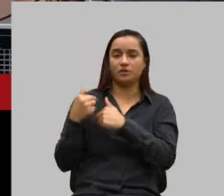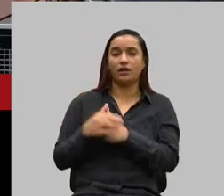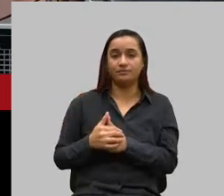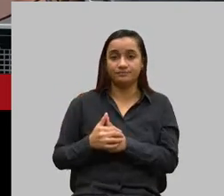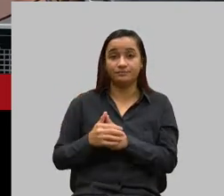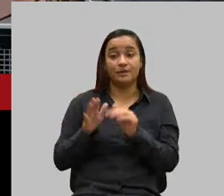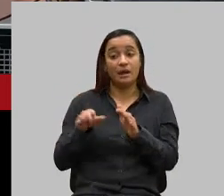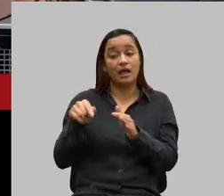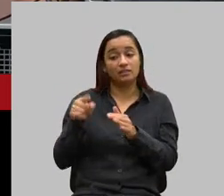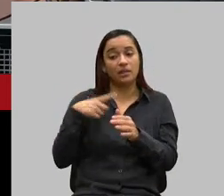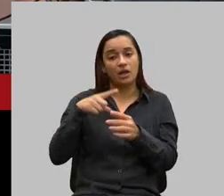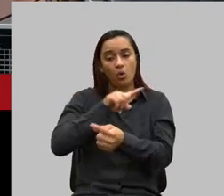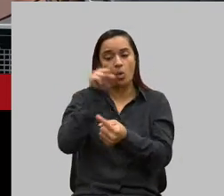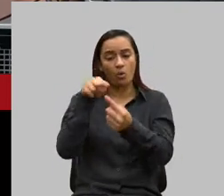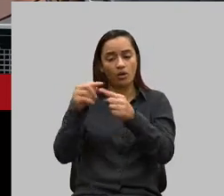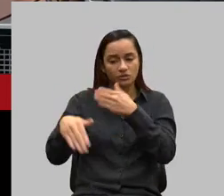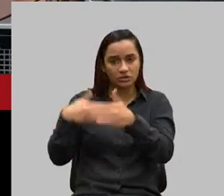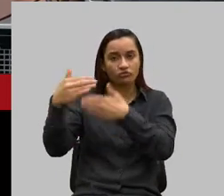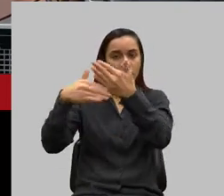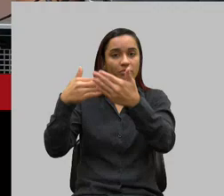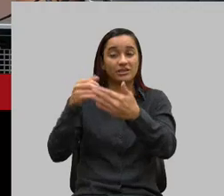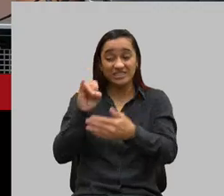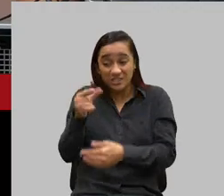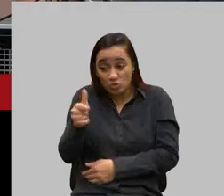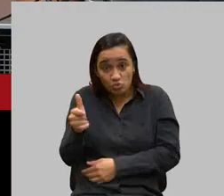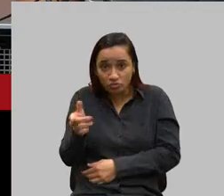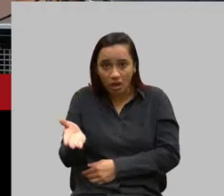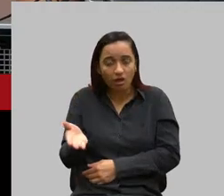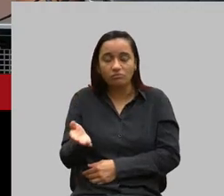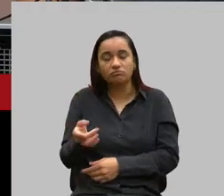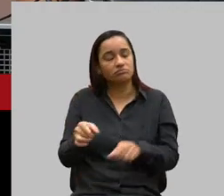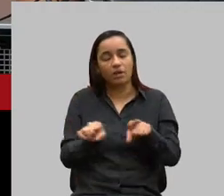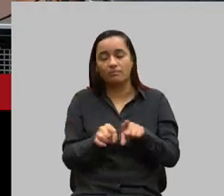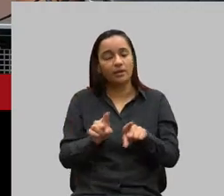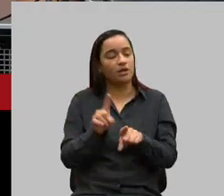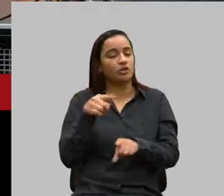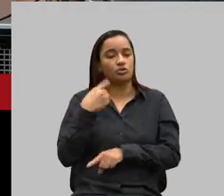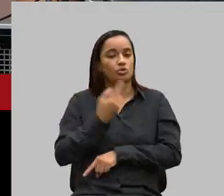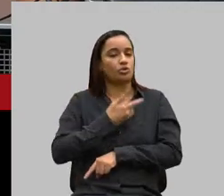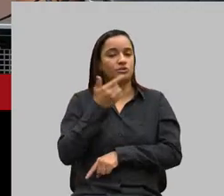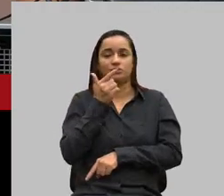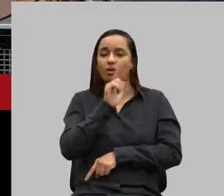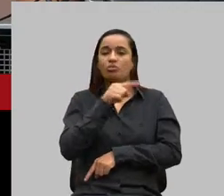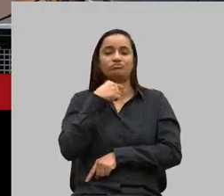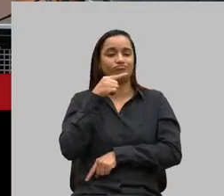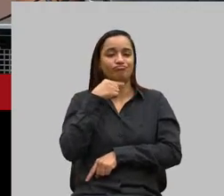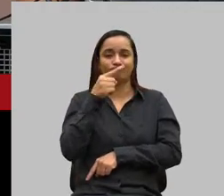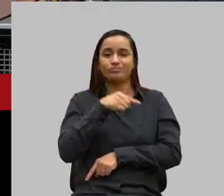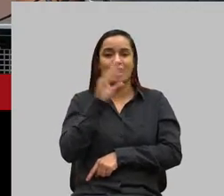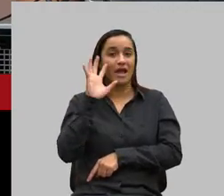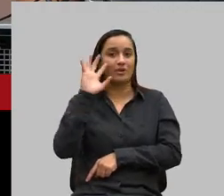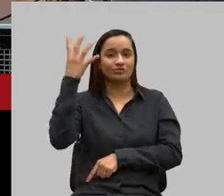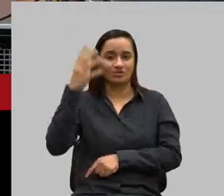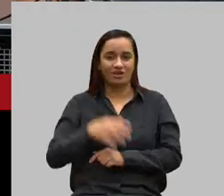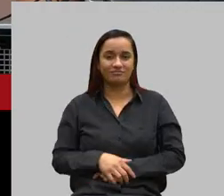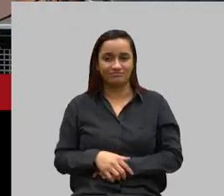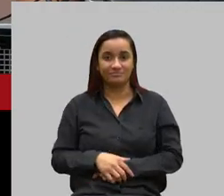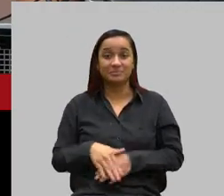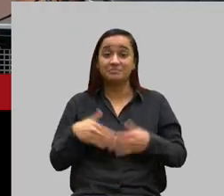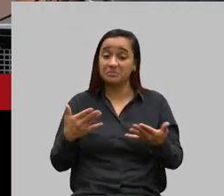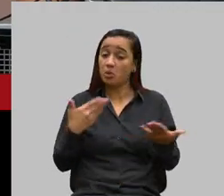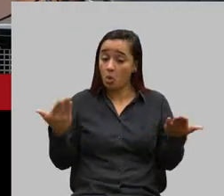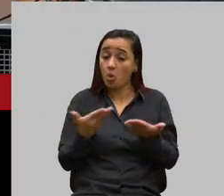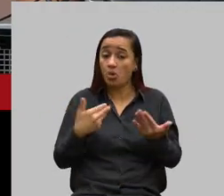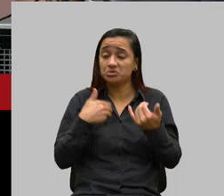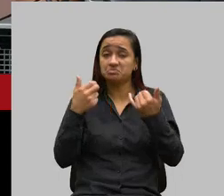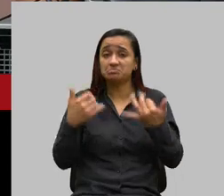desenvolvimento nós não conseguiríamos atingir esses resultados por isso Enes que eu digo que hoje Minas Gerais está